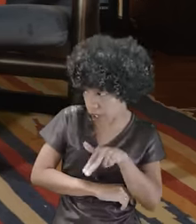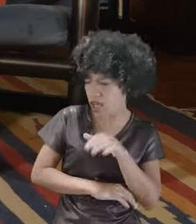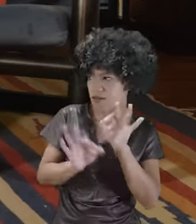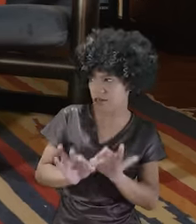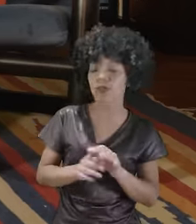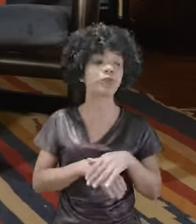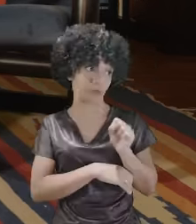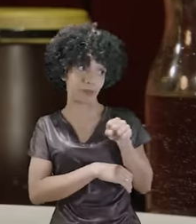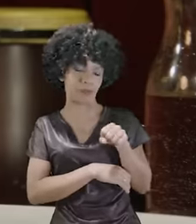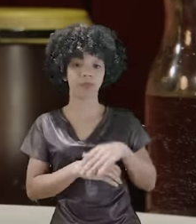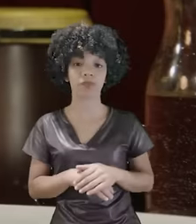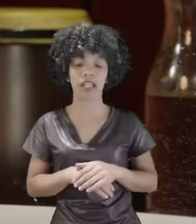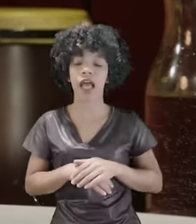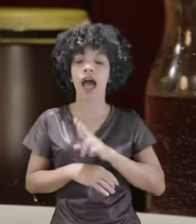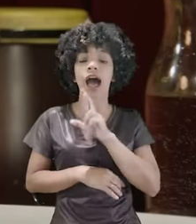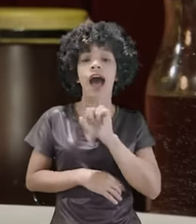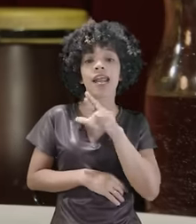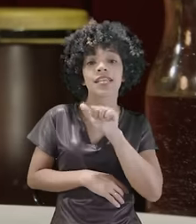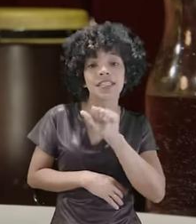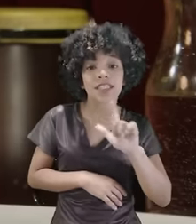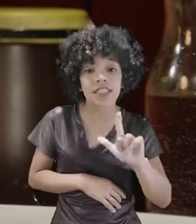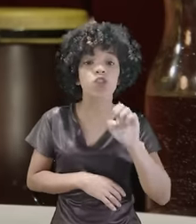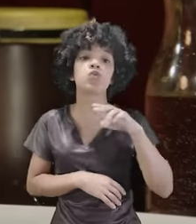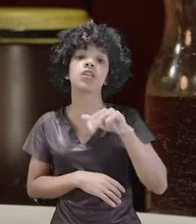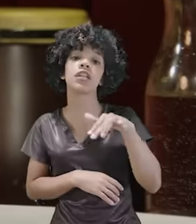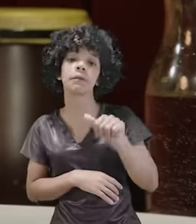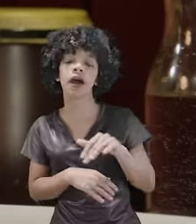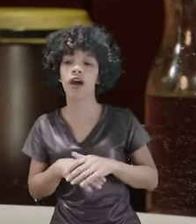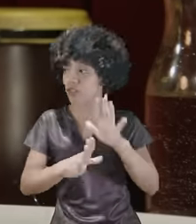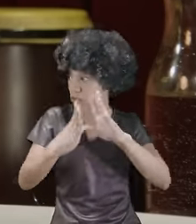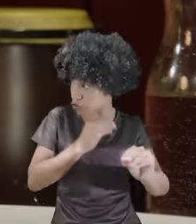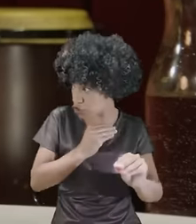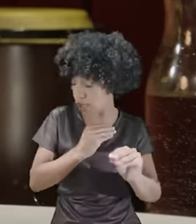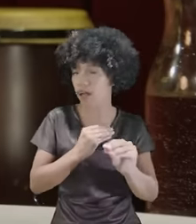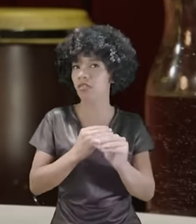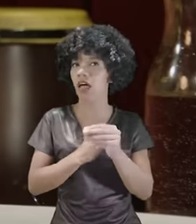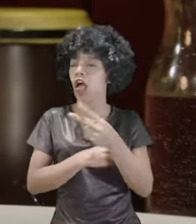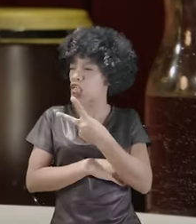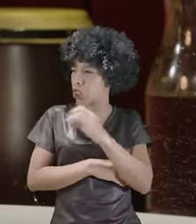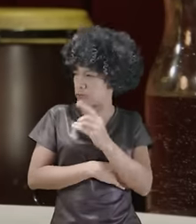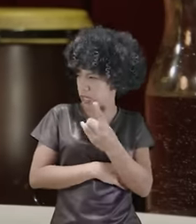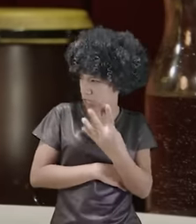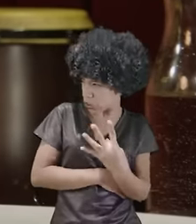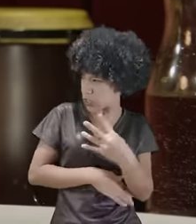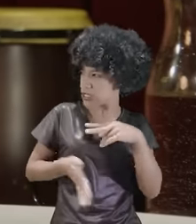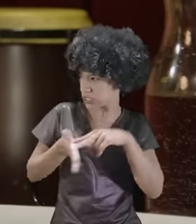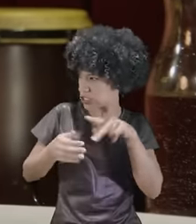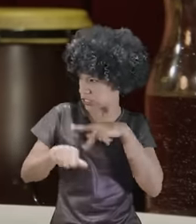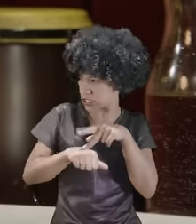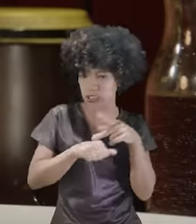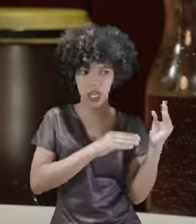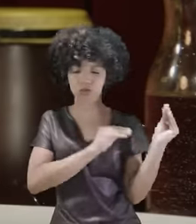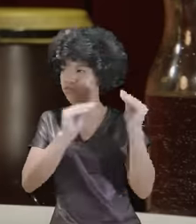certo tá certo você é refugiada Síria Civil para quem 2014/2014